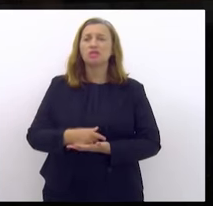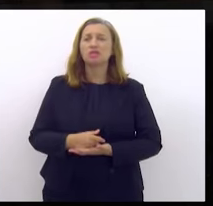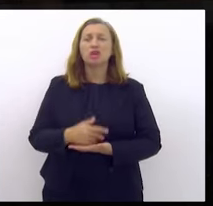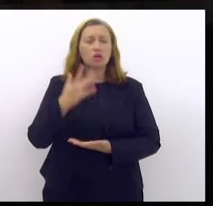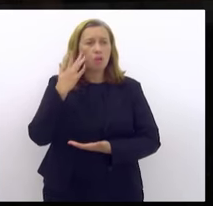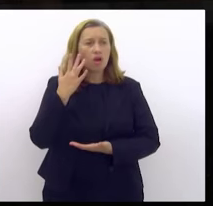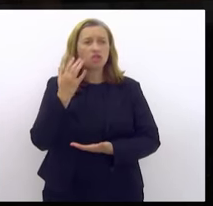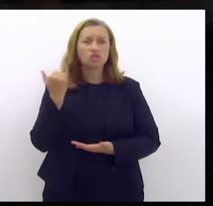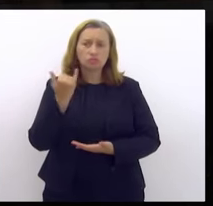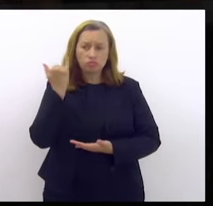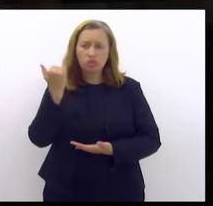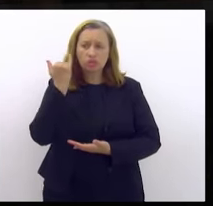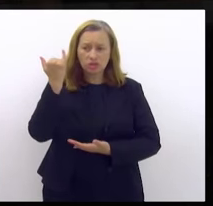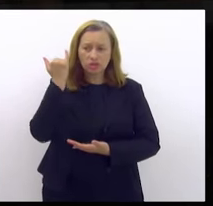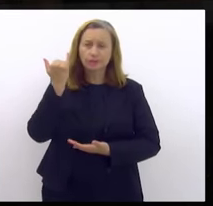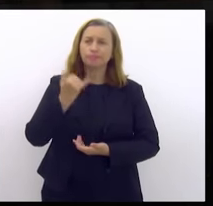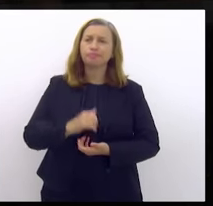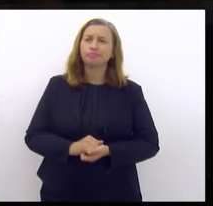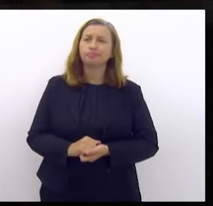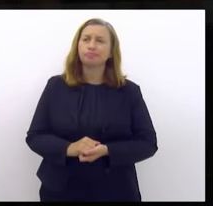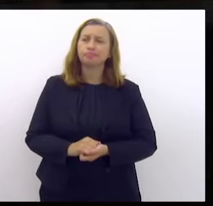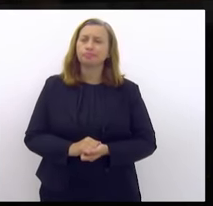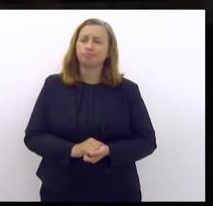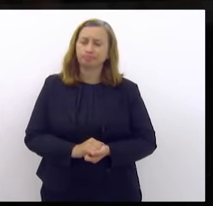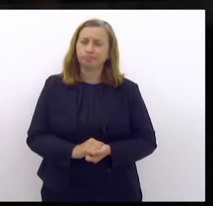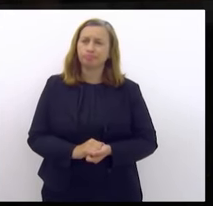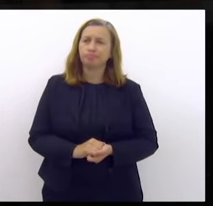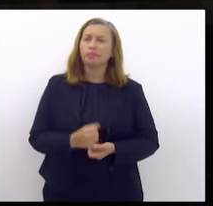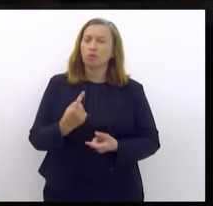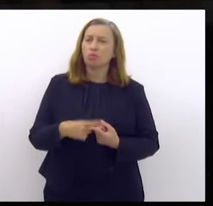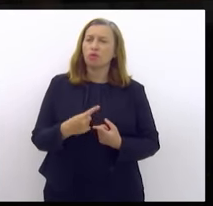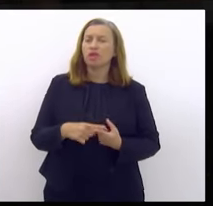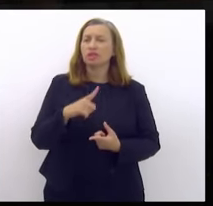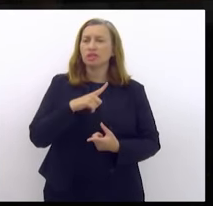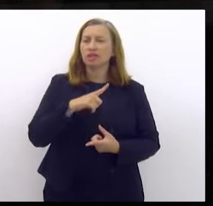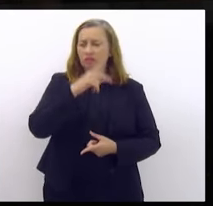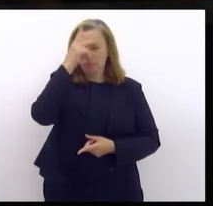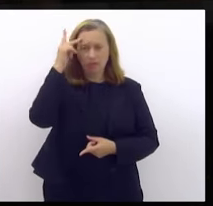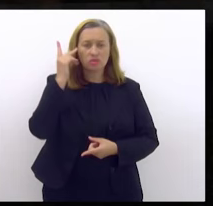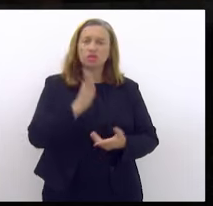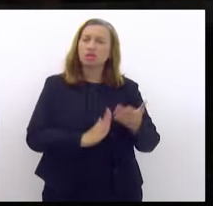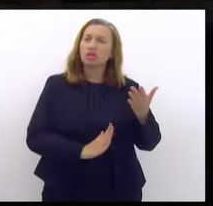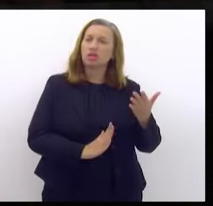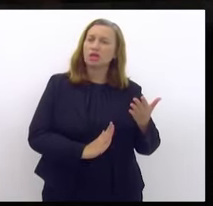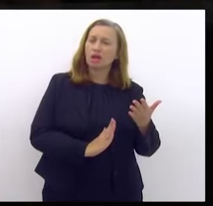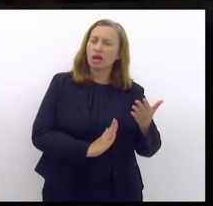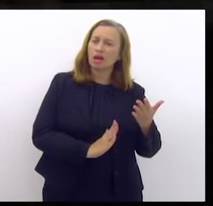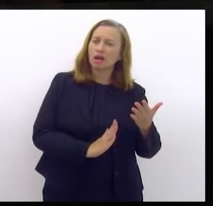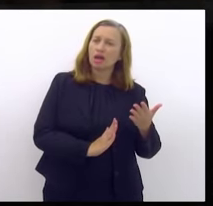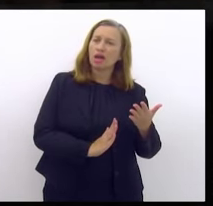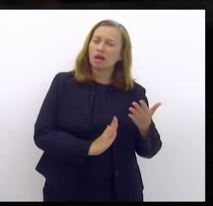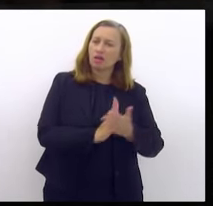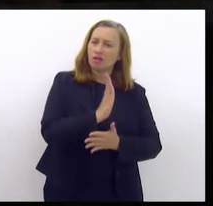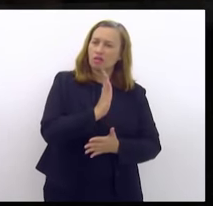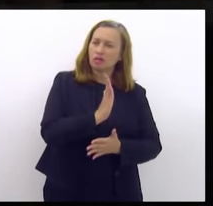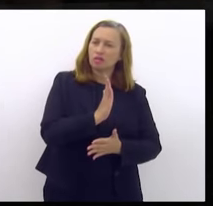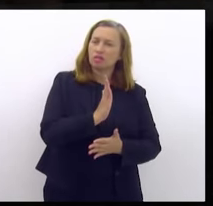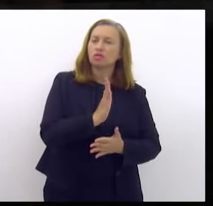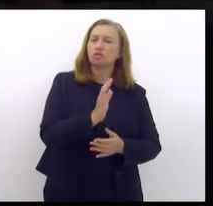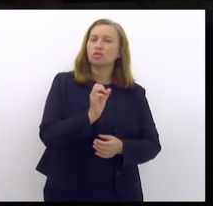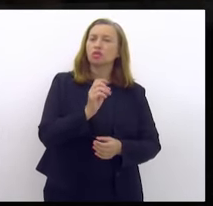acho que foi importante, porque houve aqueles que votaram favorável, como dizendo assim, está tudo